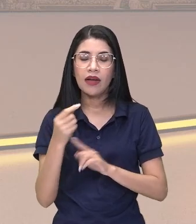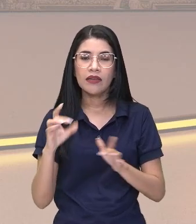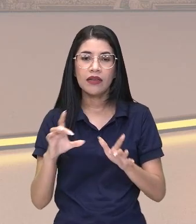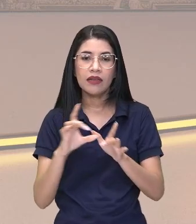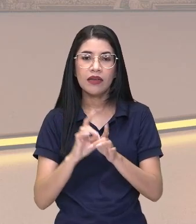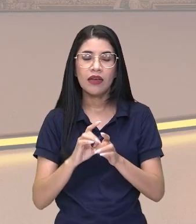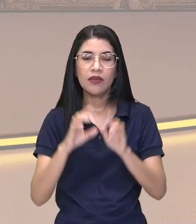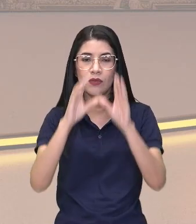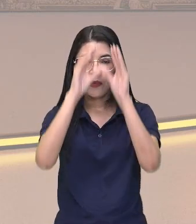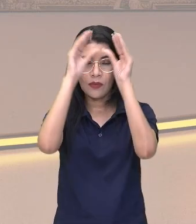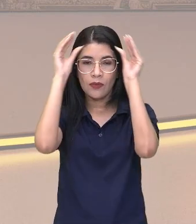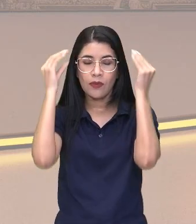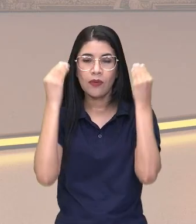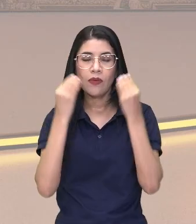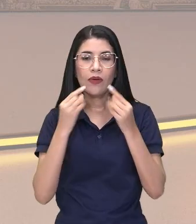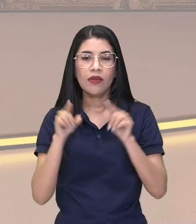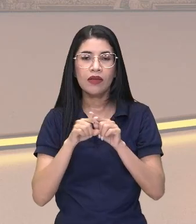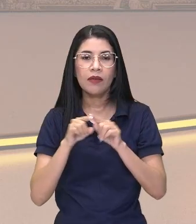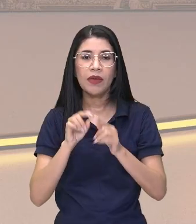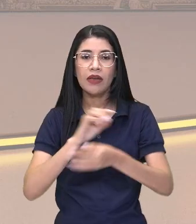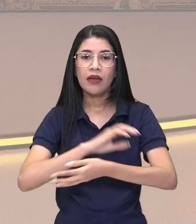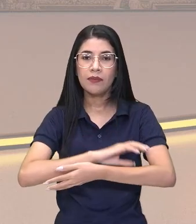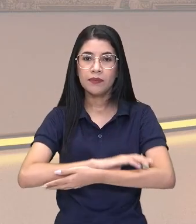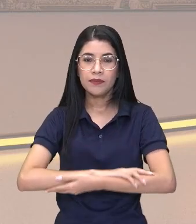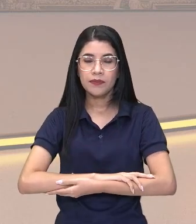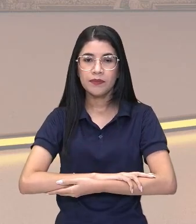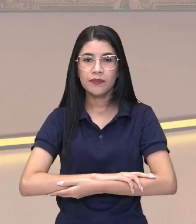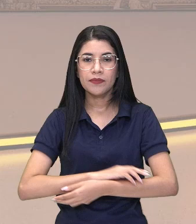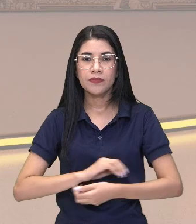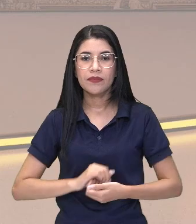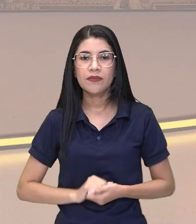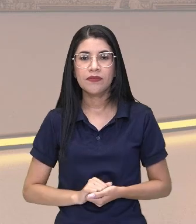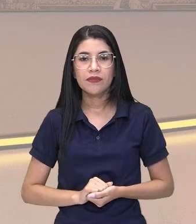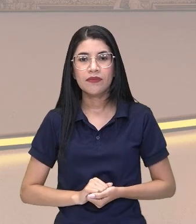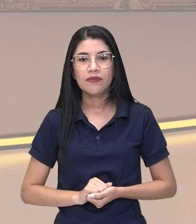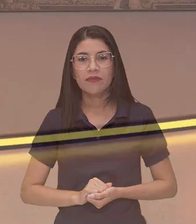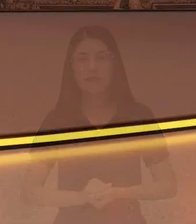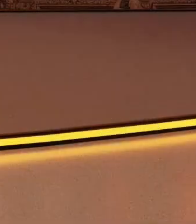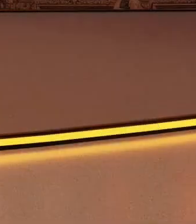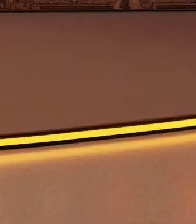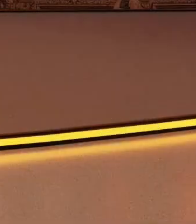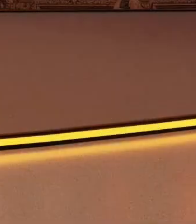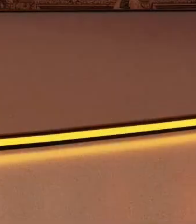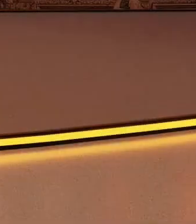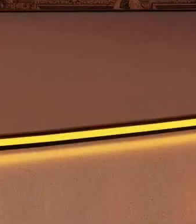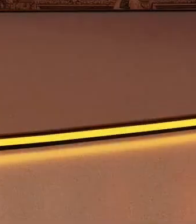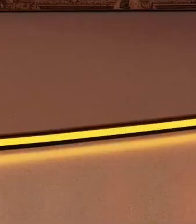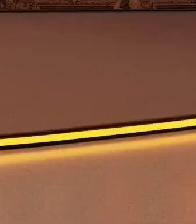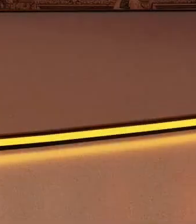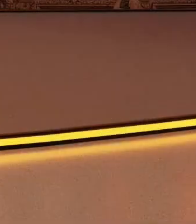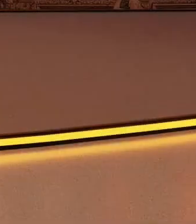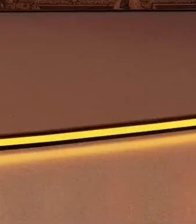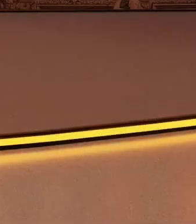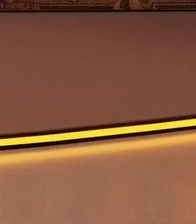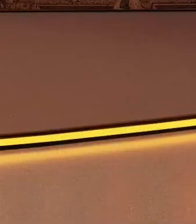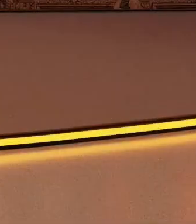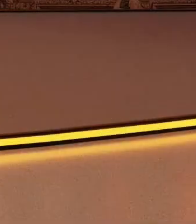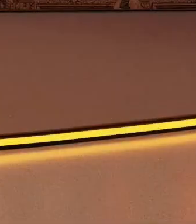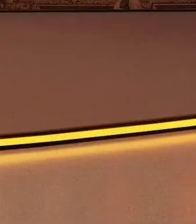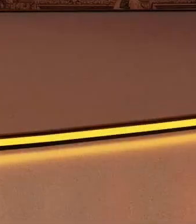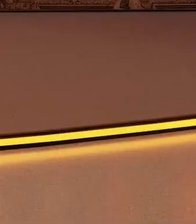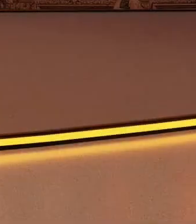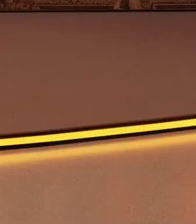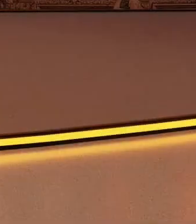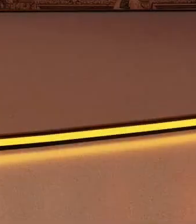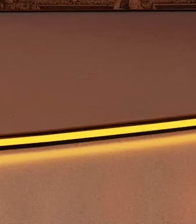ao Leonardo da Vinci, que é Mona Lisa, né? Que está, então, lá no Museu do Louvre. Todos os anos atrai, né,